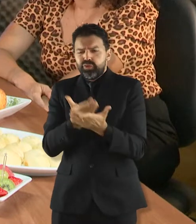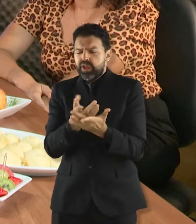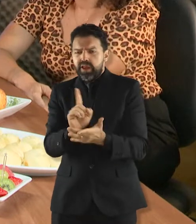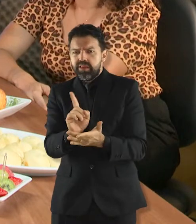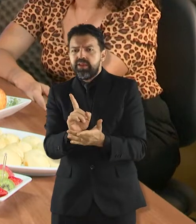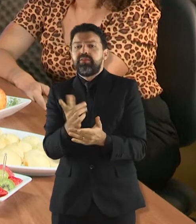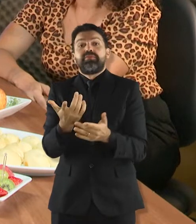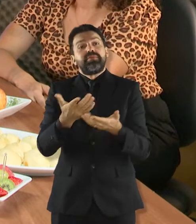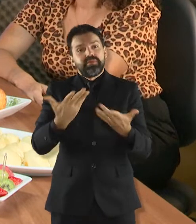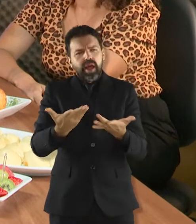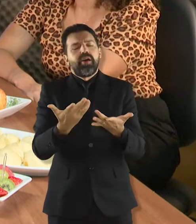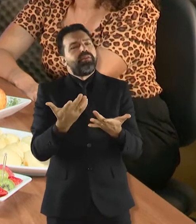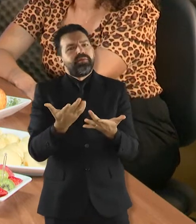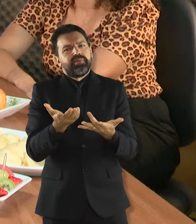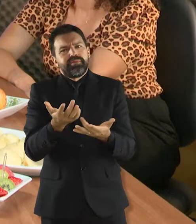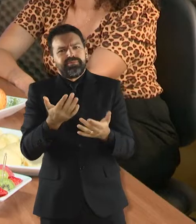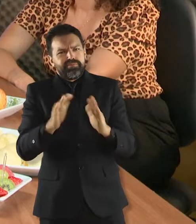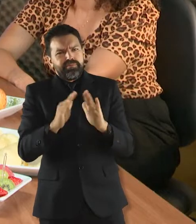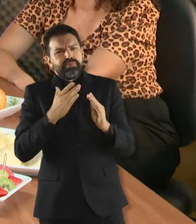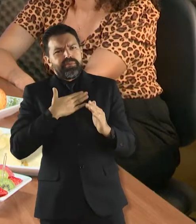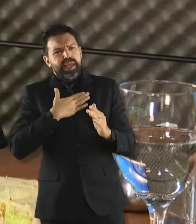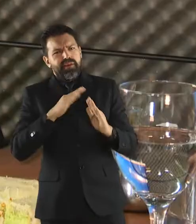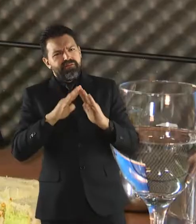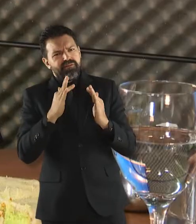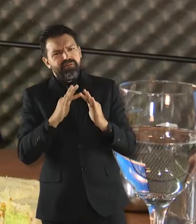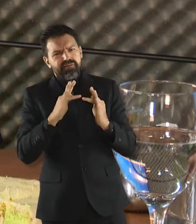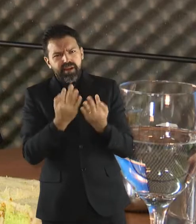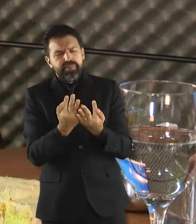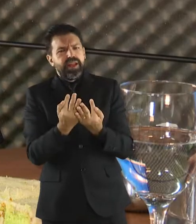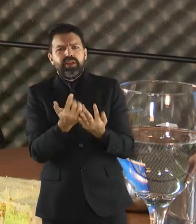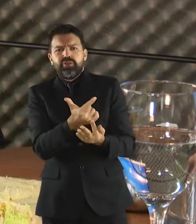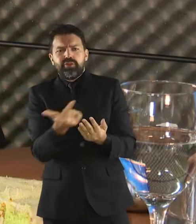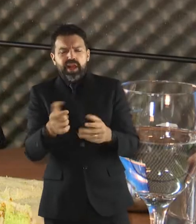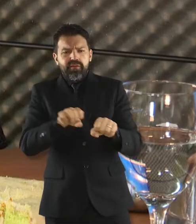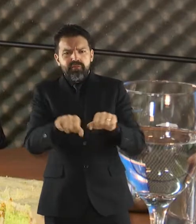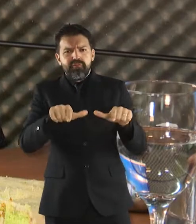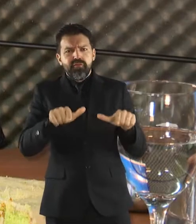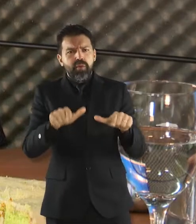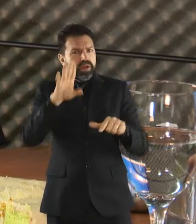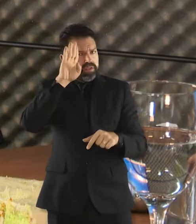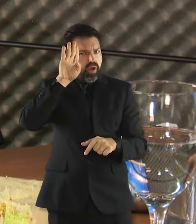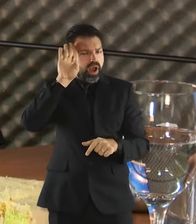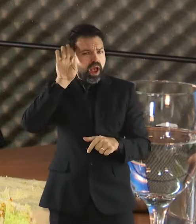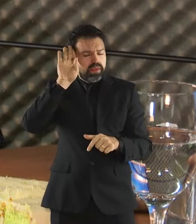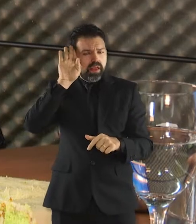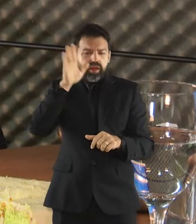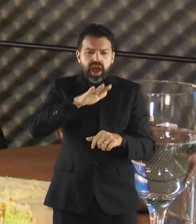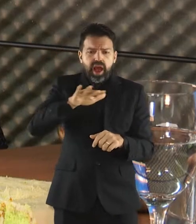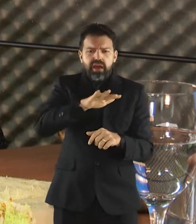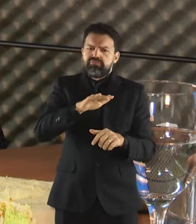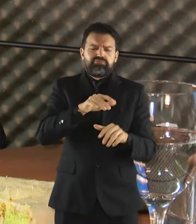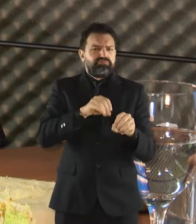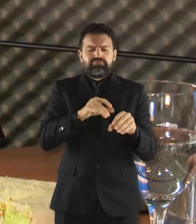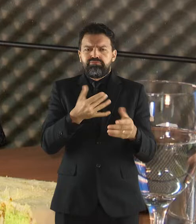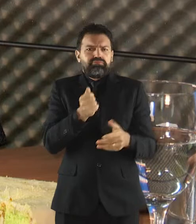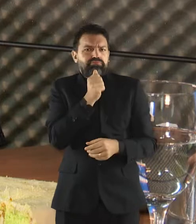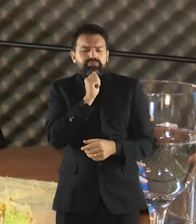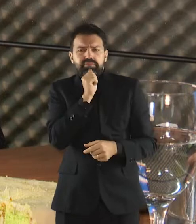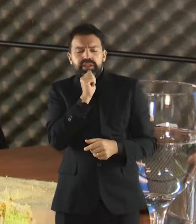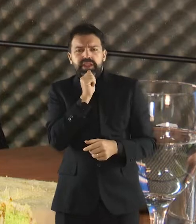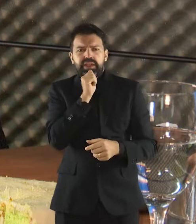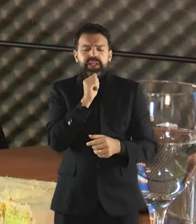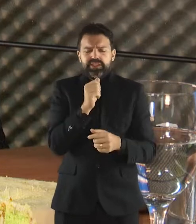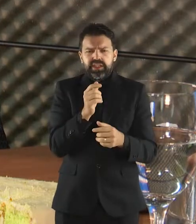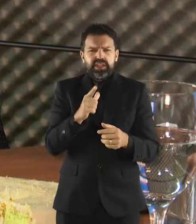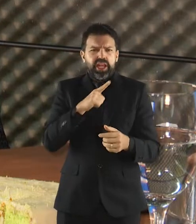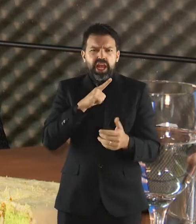aí, A minha família não tem nenhuma formação acadêmica, educacional. Não tem, né? Tem escolaridade mínima,